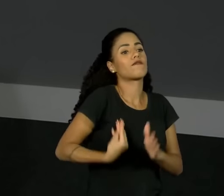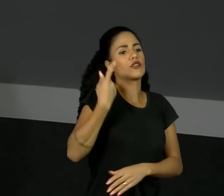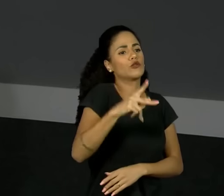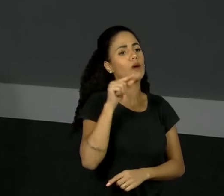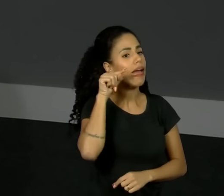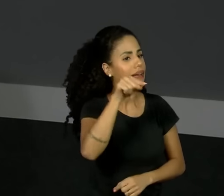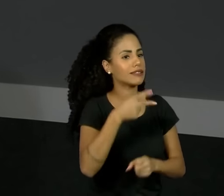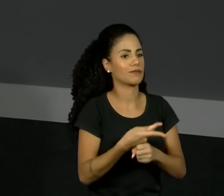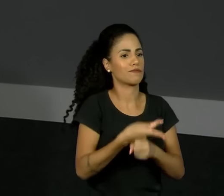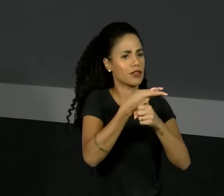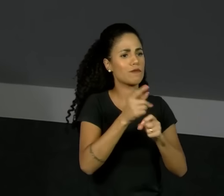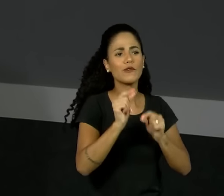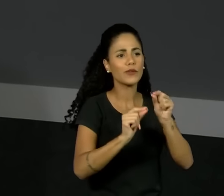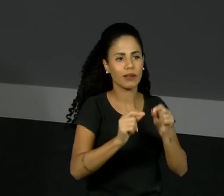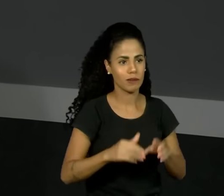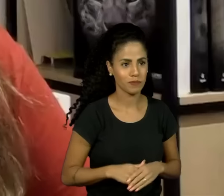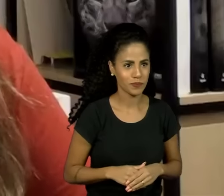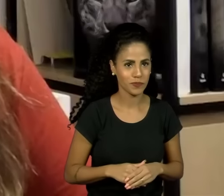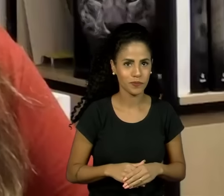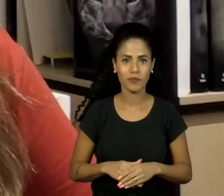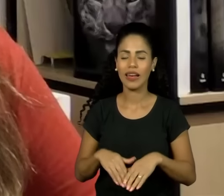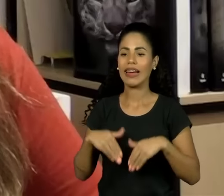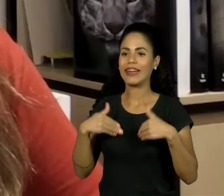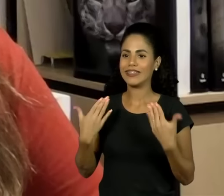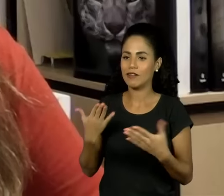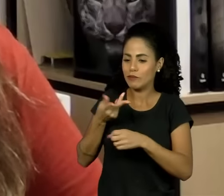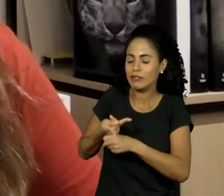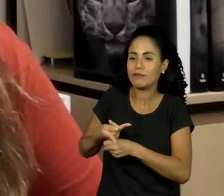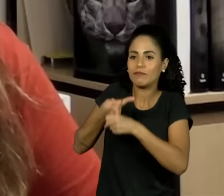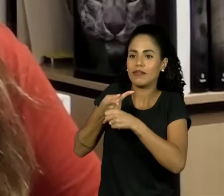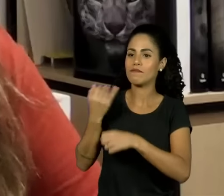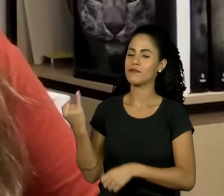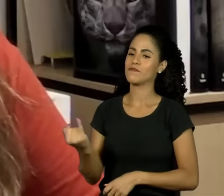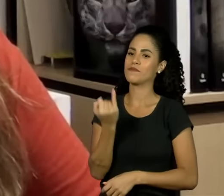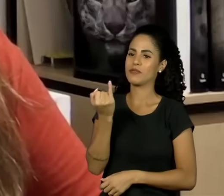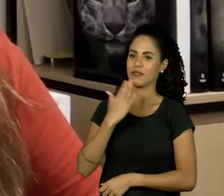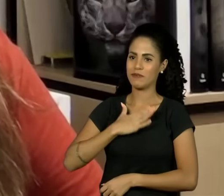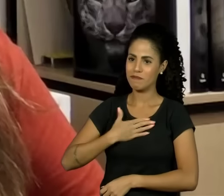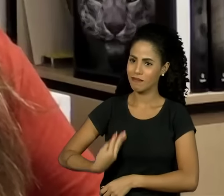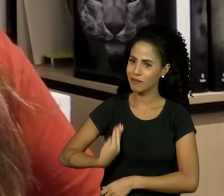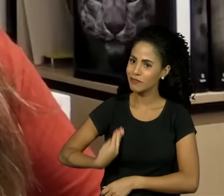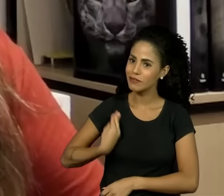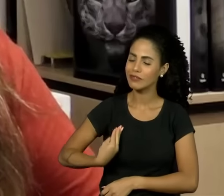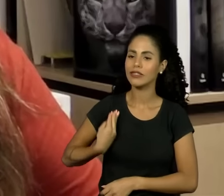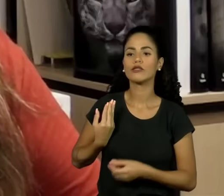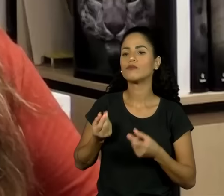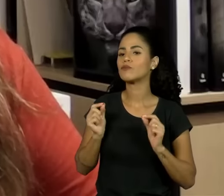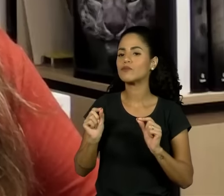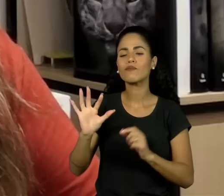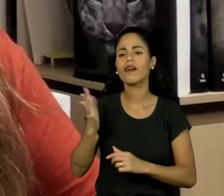e para a instituição que você representa? Esse prêmio ele é bastante simbólico, né, de trazer